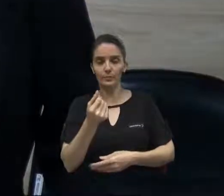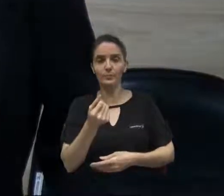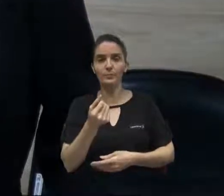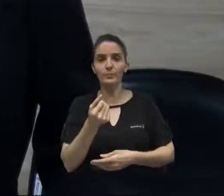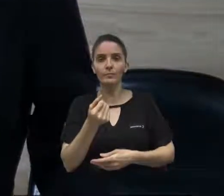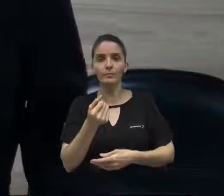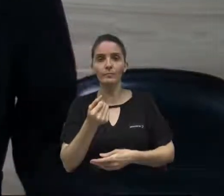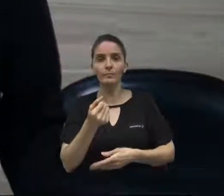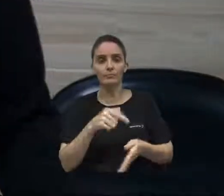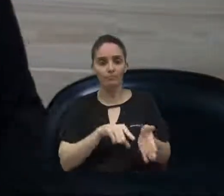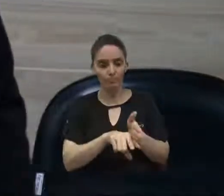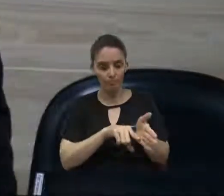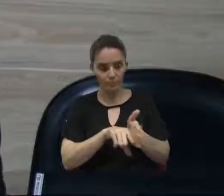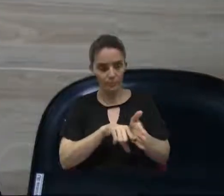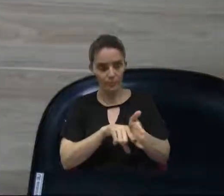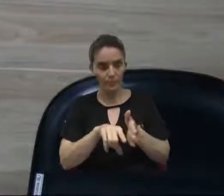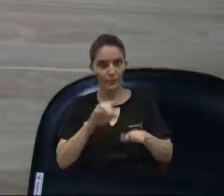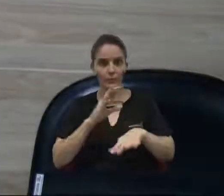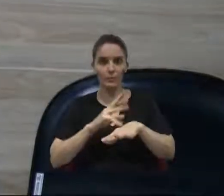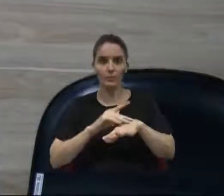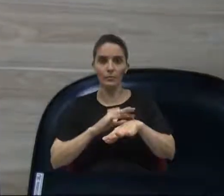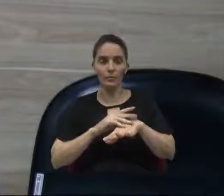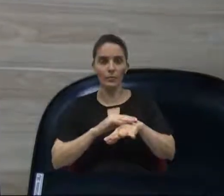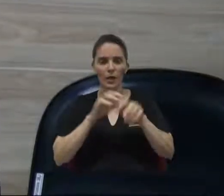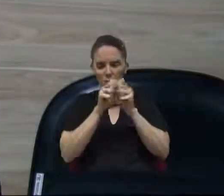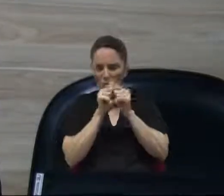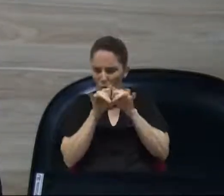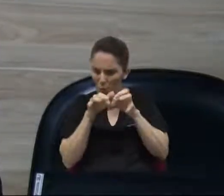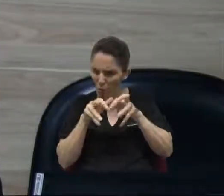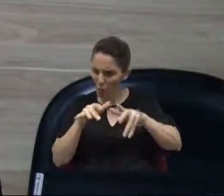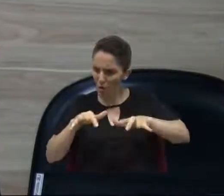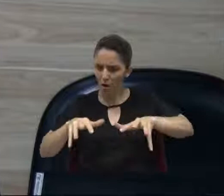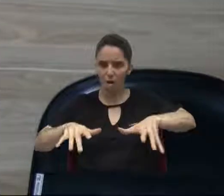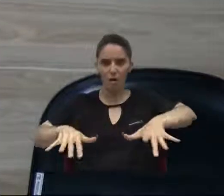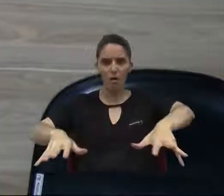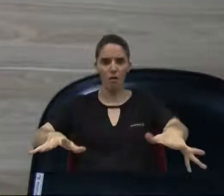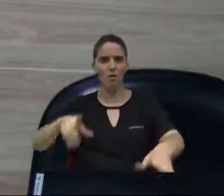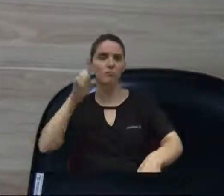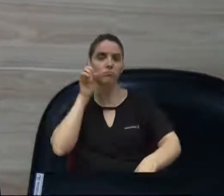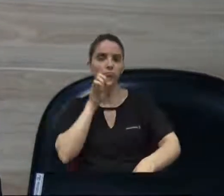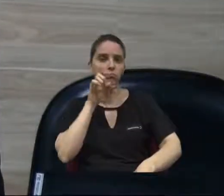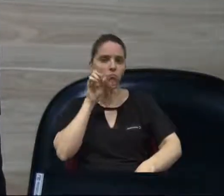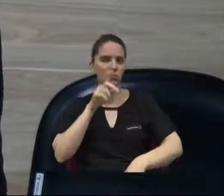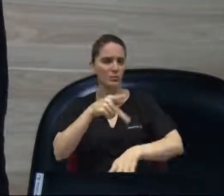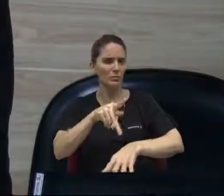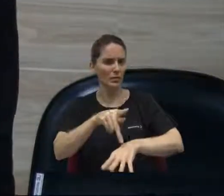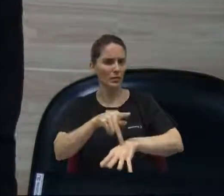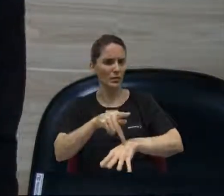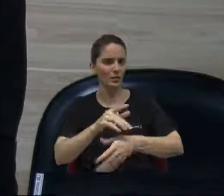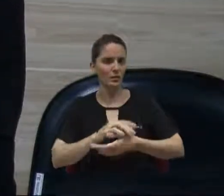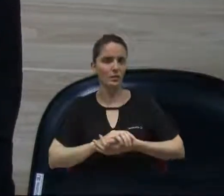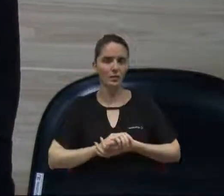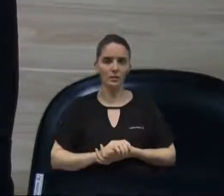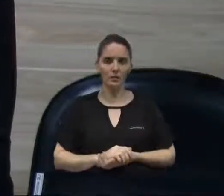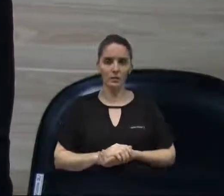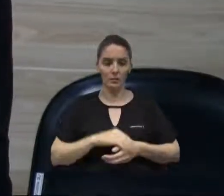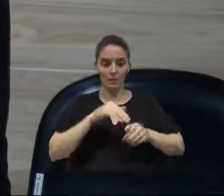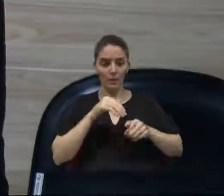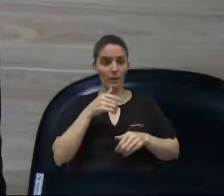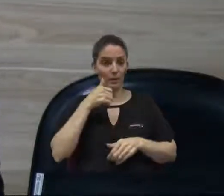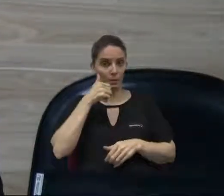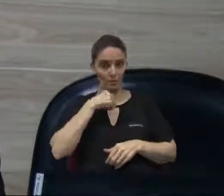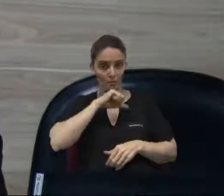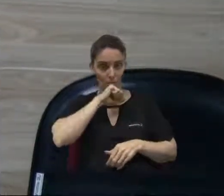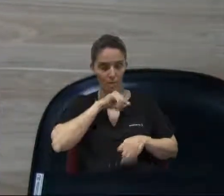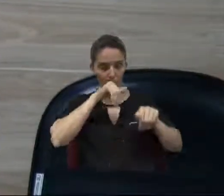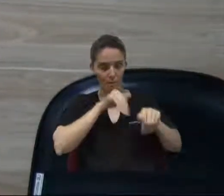o estudo dessa doença que assolava os Estados Unidos na época. Da Marcha das Mães,